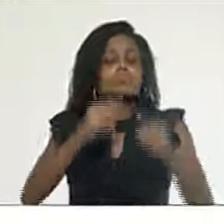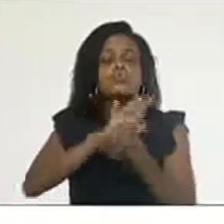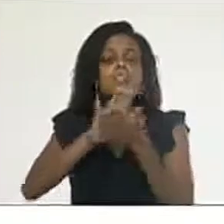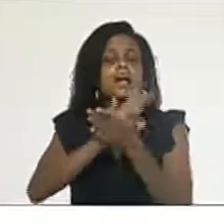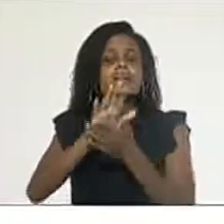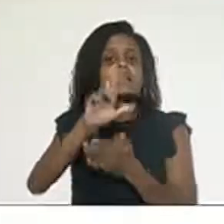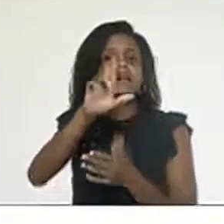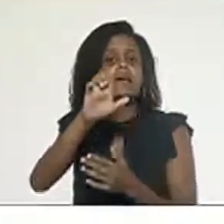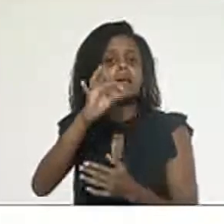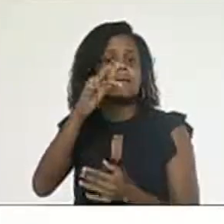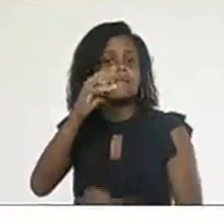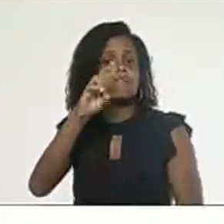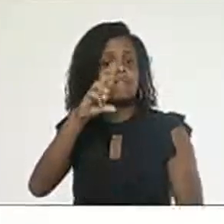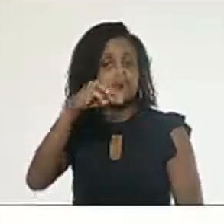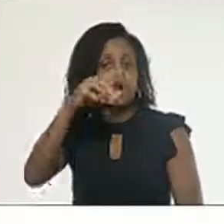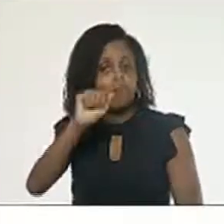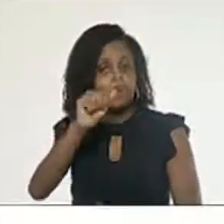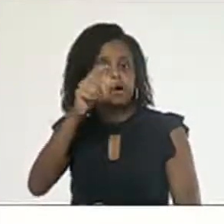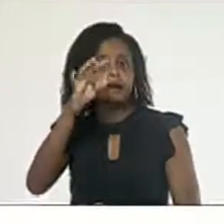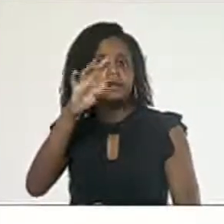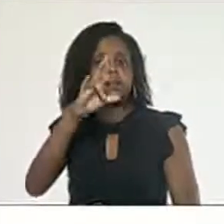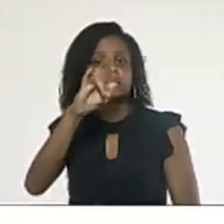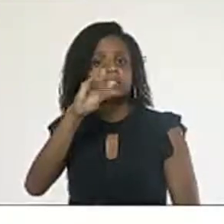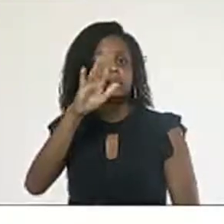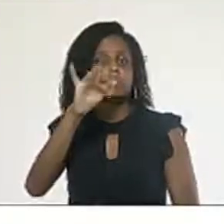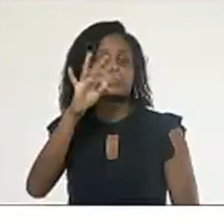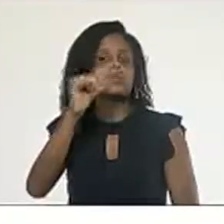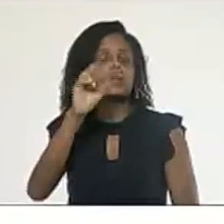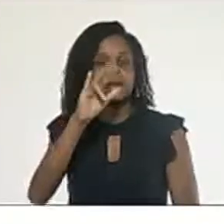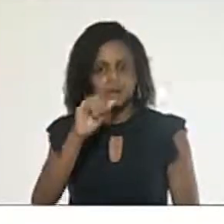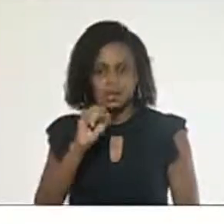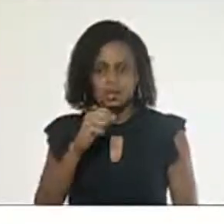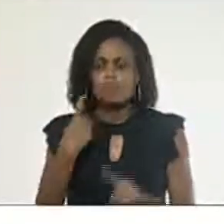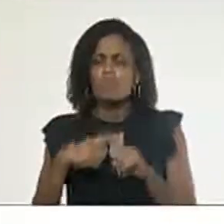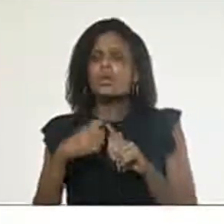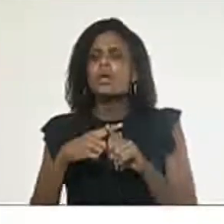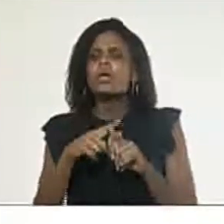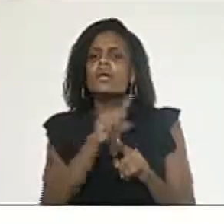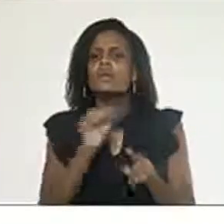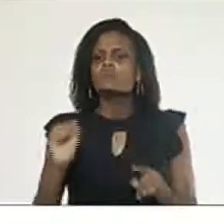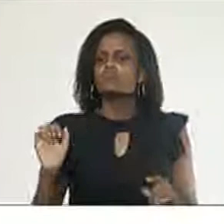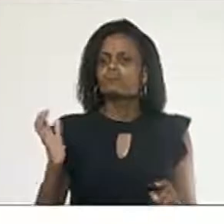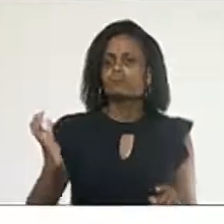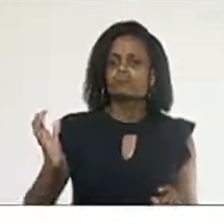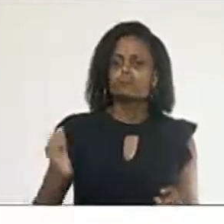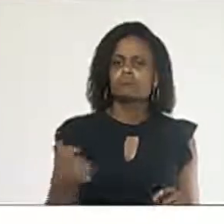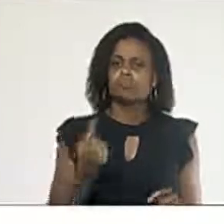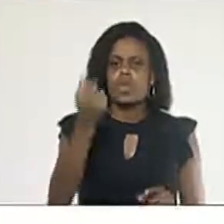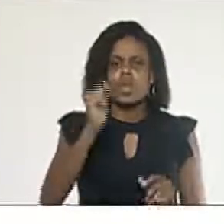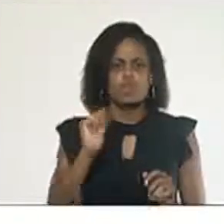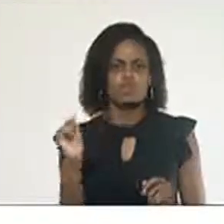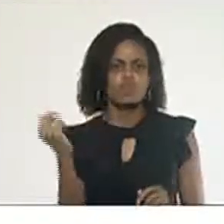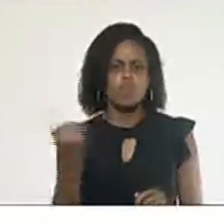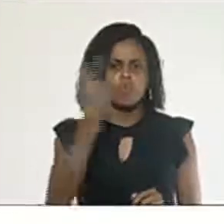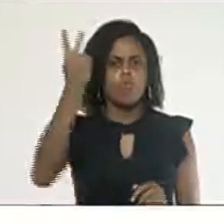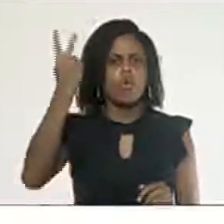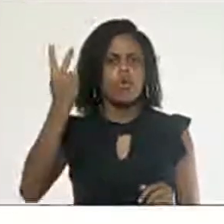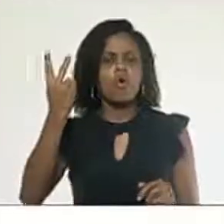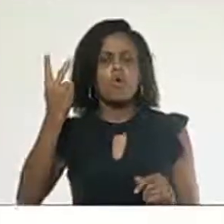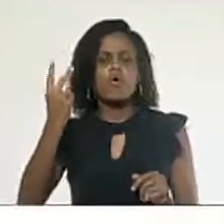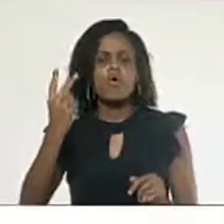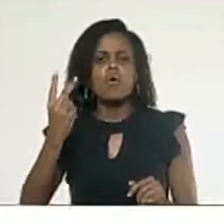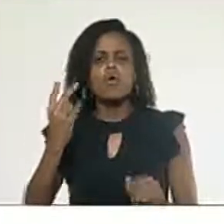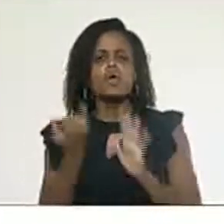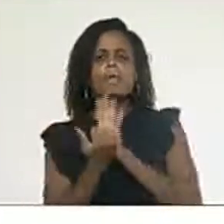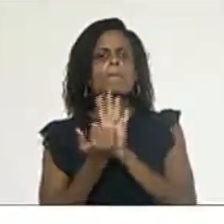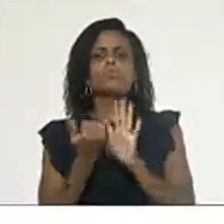taxar as grandes riquezas que existem no Brasil, ao invés de ficar tirando dinheiro de pobre, que